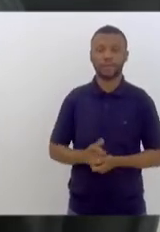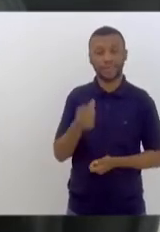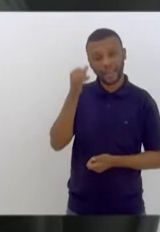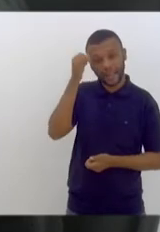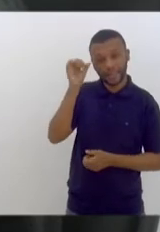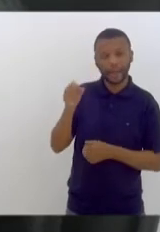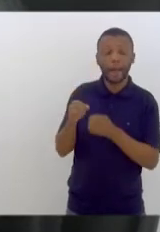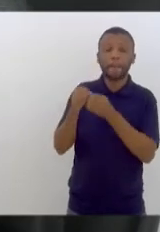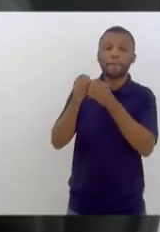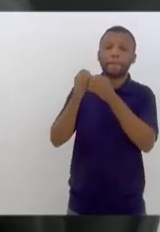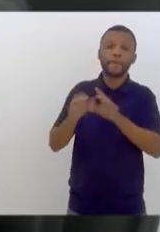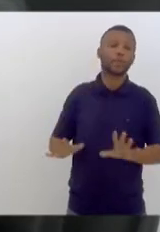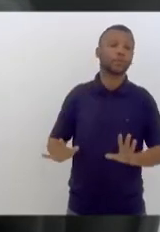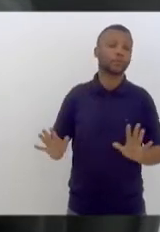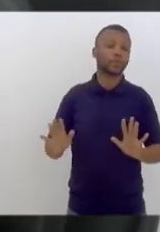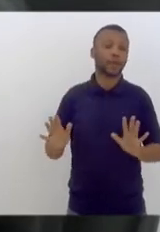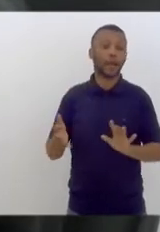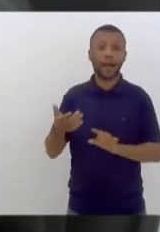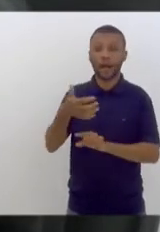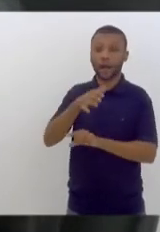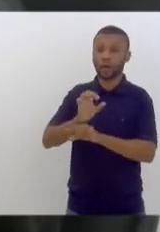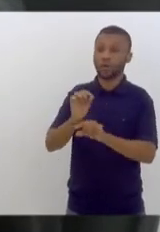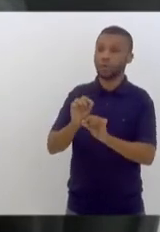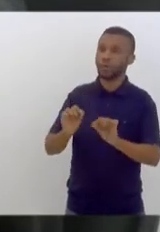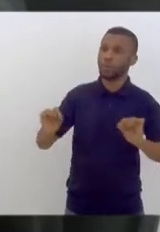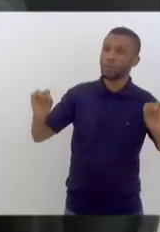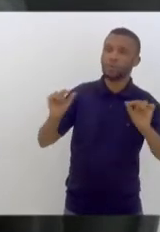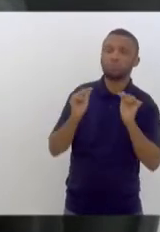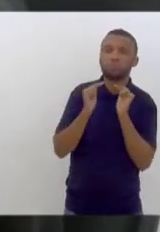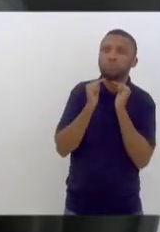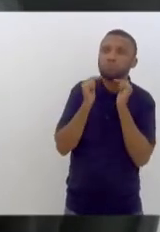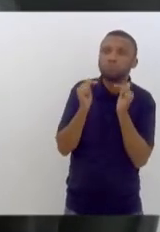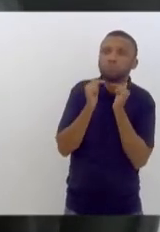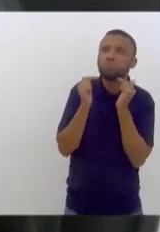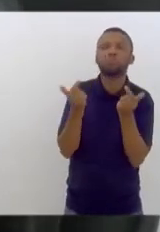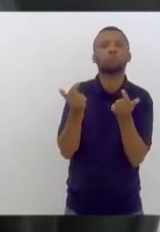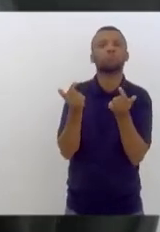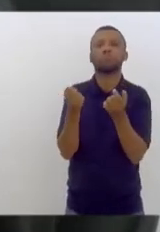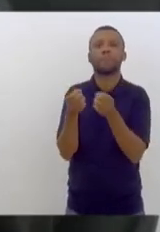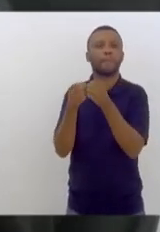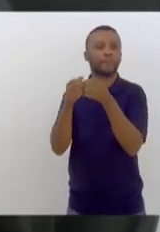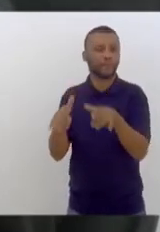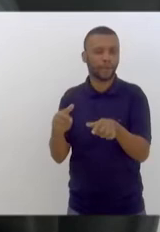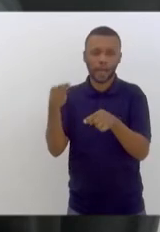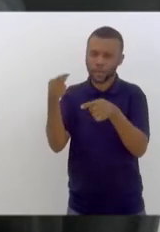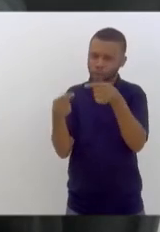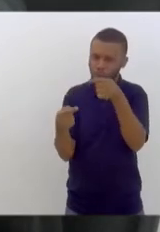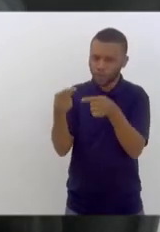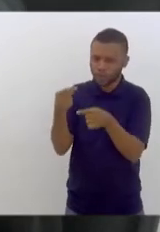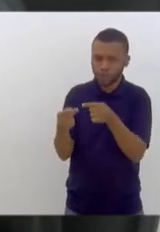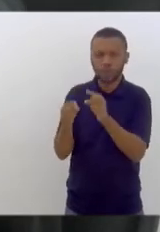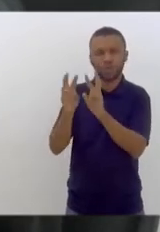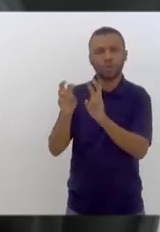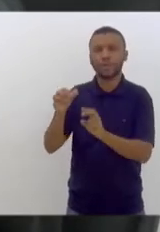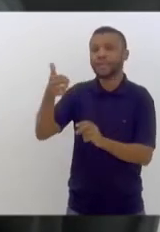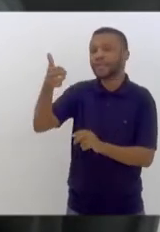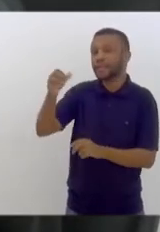prejudicava ninguém, que haveria possivelmente uma discussão sobre os 10%,